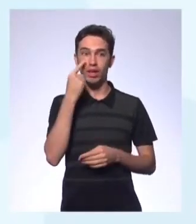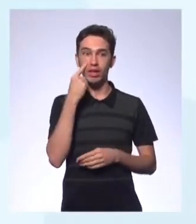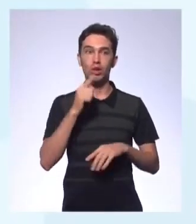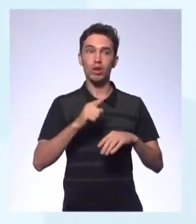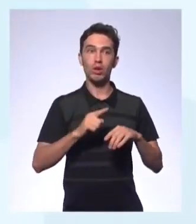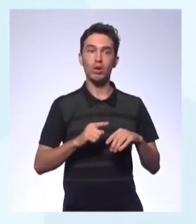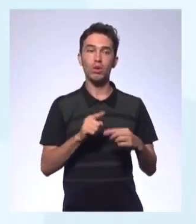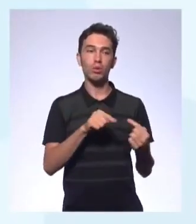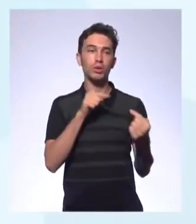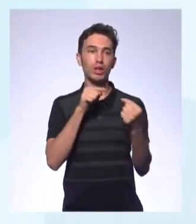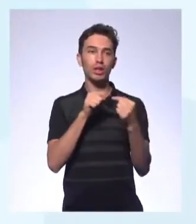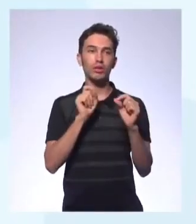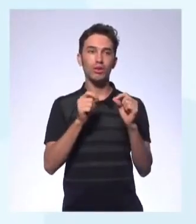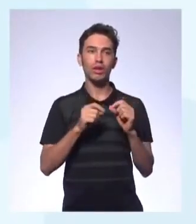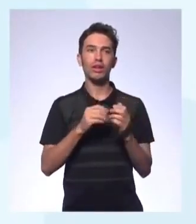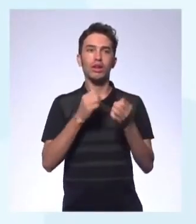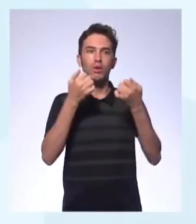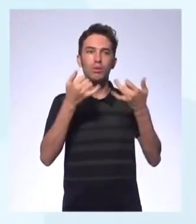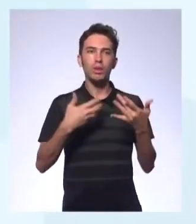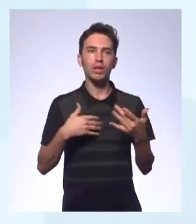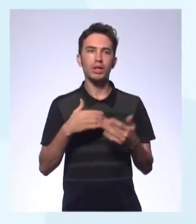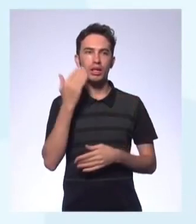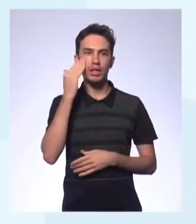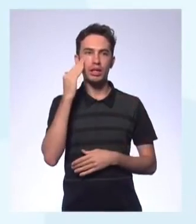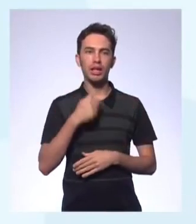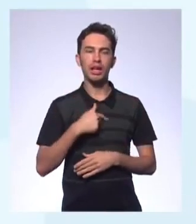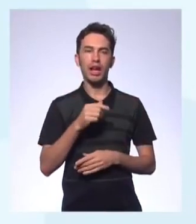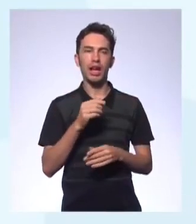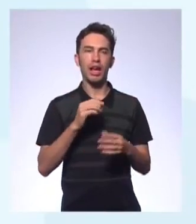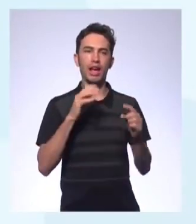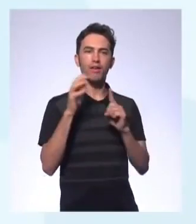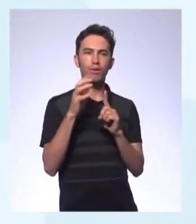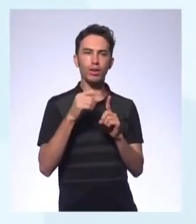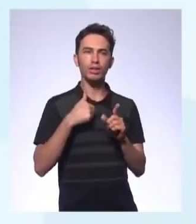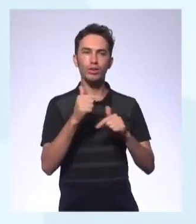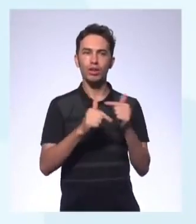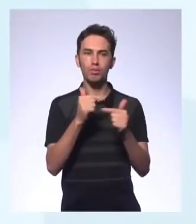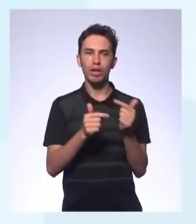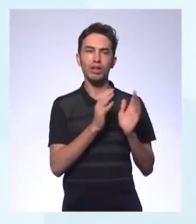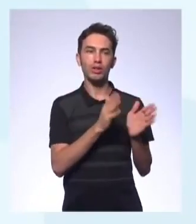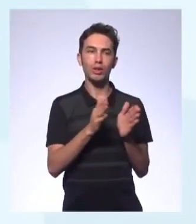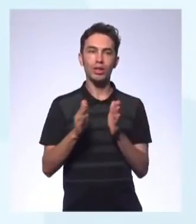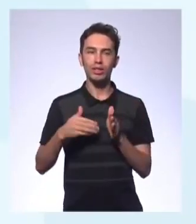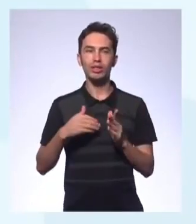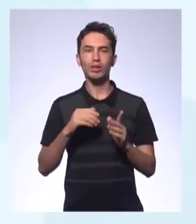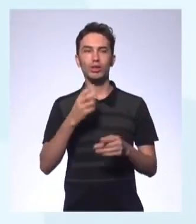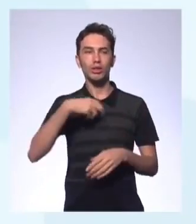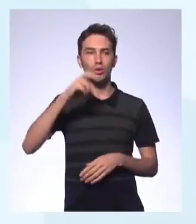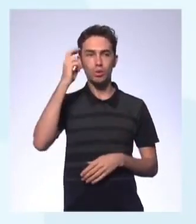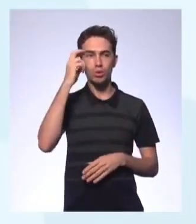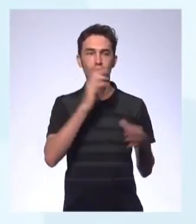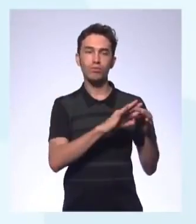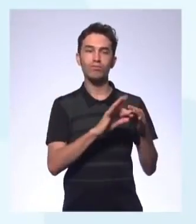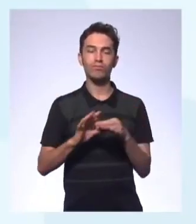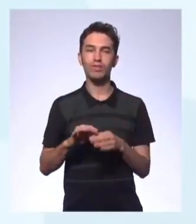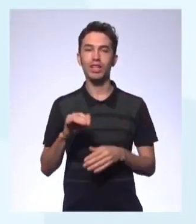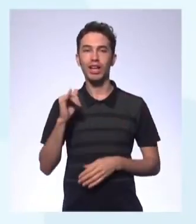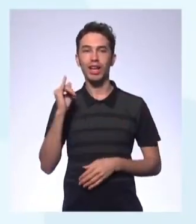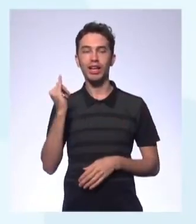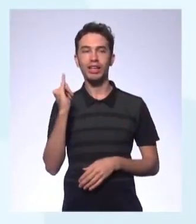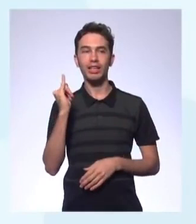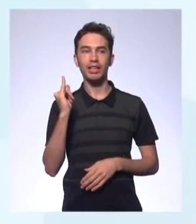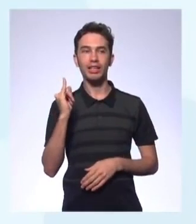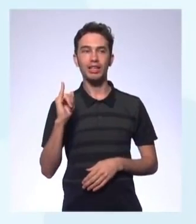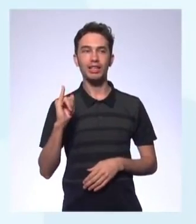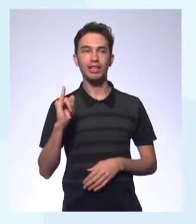do trabalho e um destaque para a relação entre senhores e servos. Combinado? Qual o objetivo? Compreender